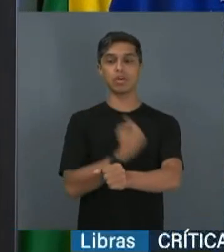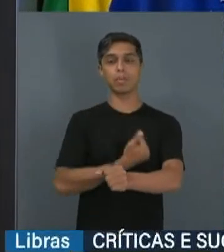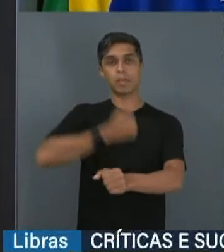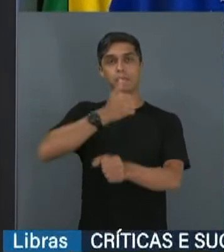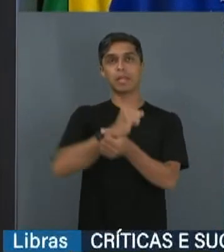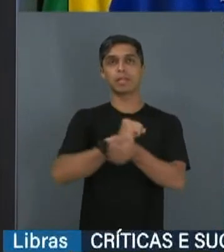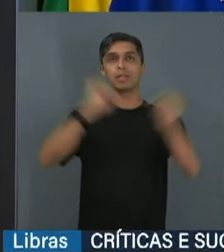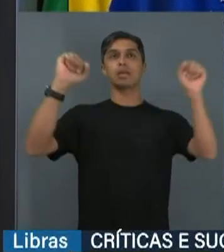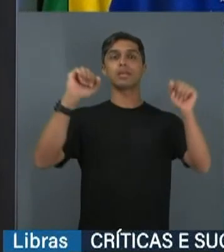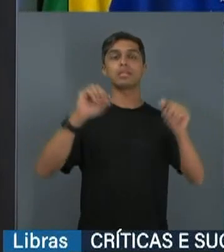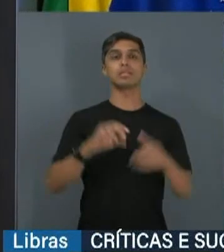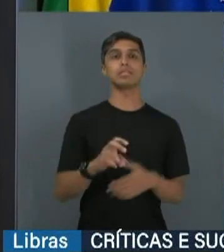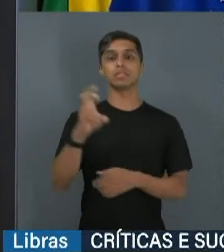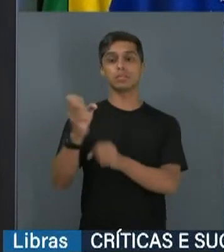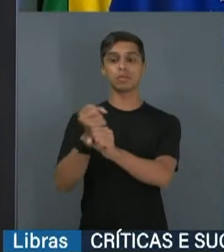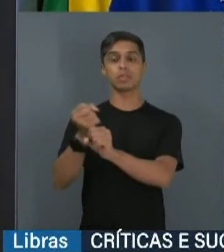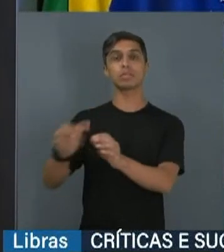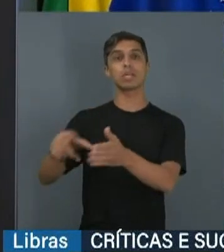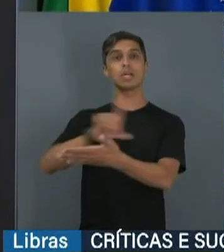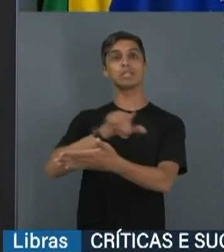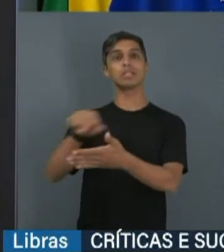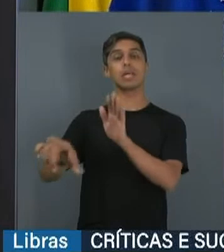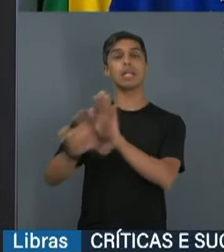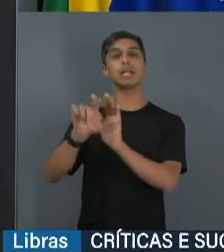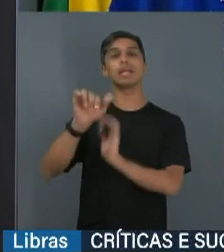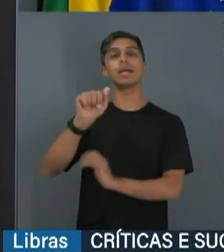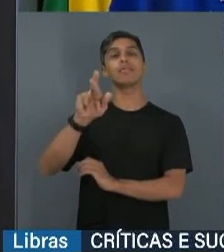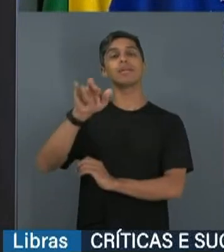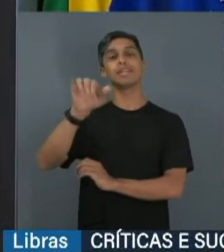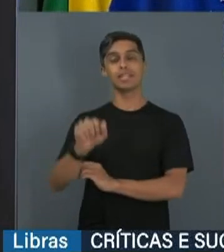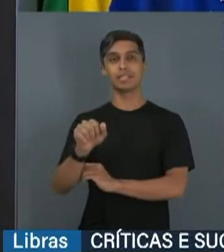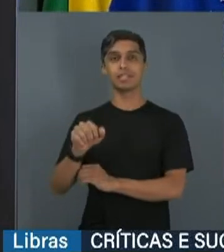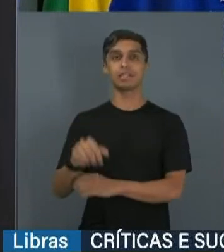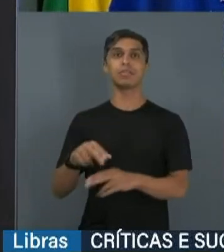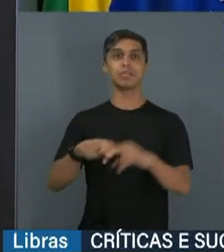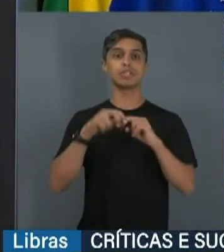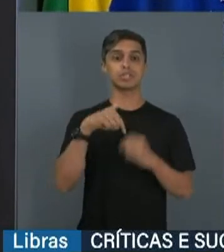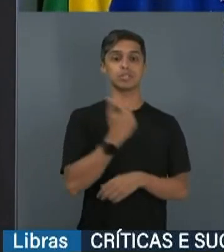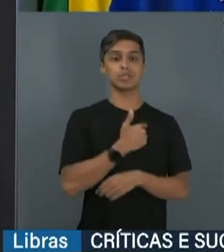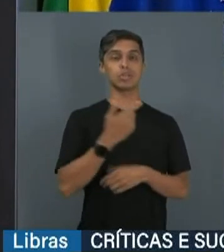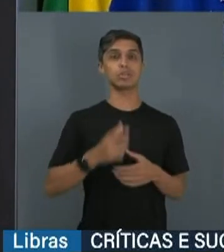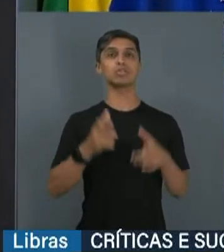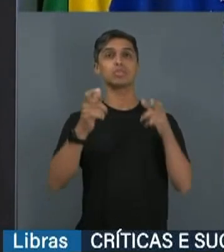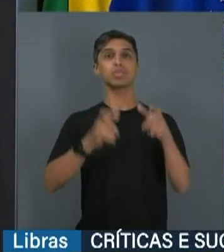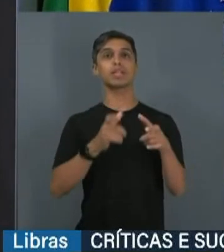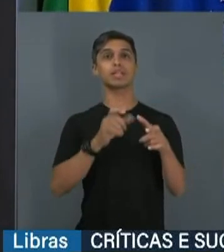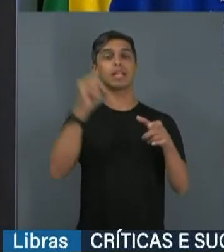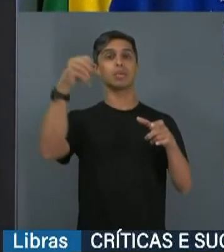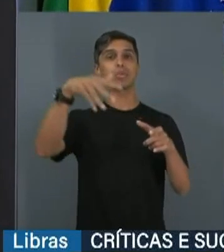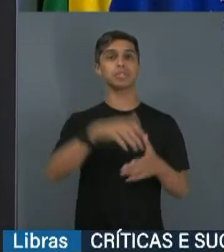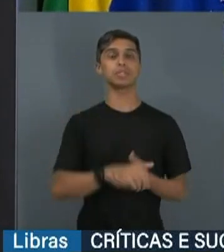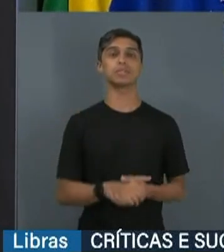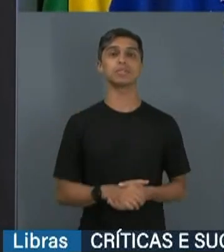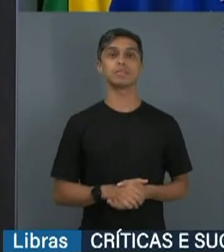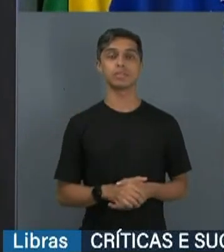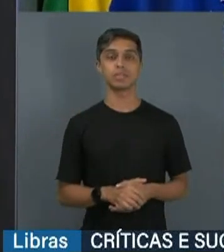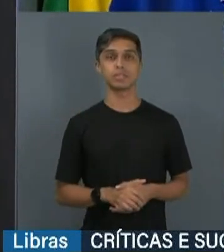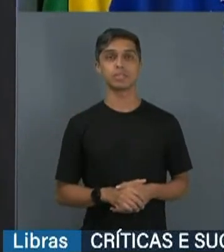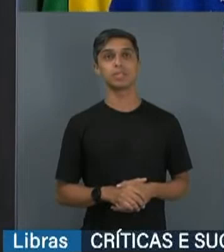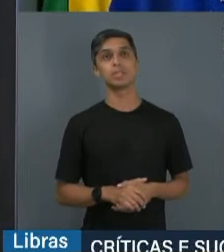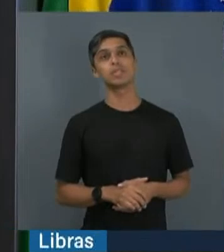5 anos antes da Lei Áurea. Por isso que nós somos chamados de Terra da Luz. E nós estamos vendo um número